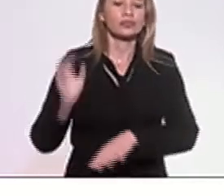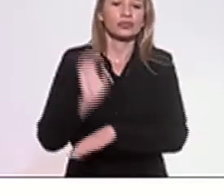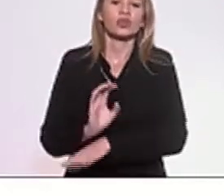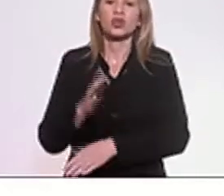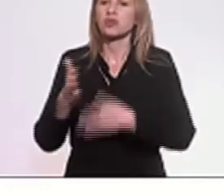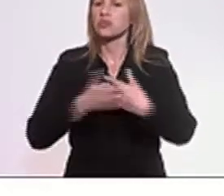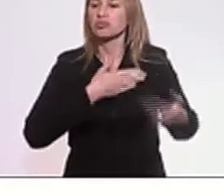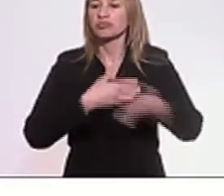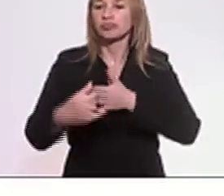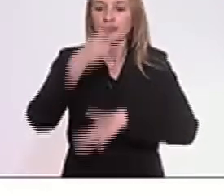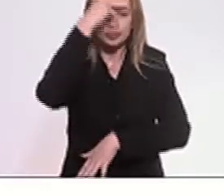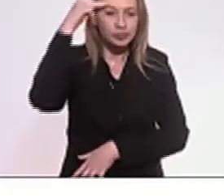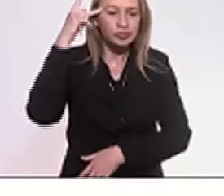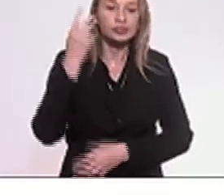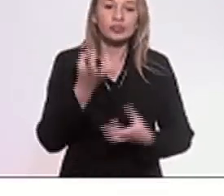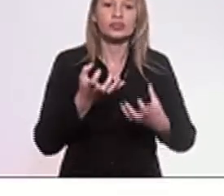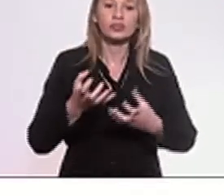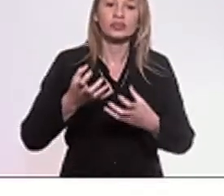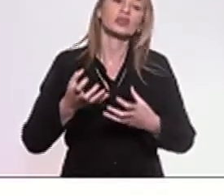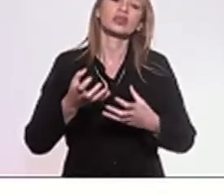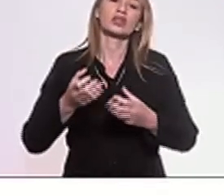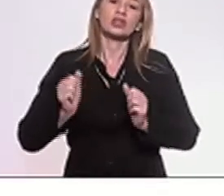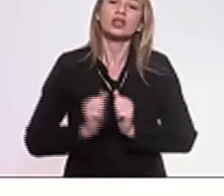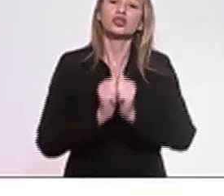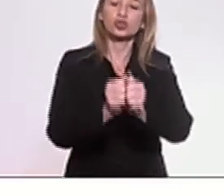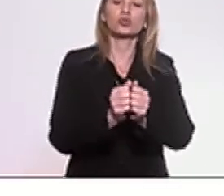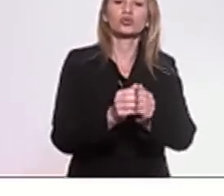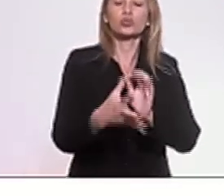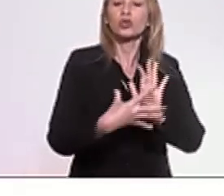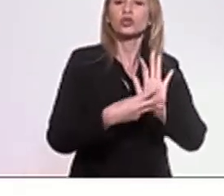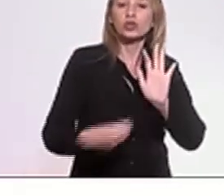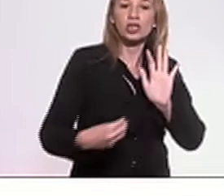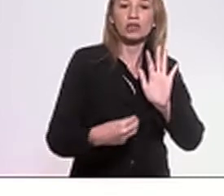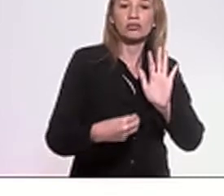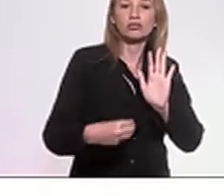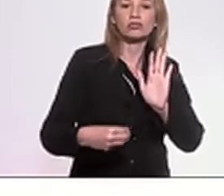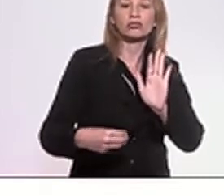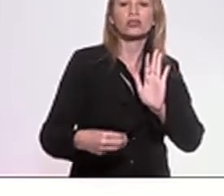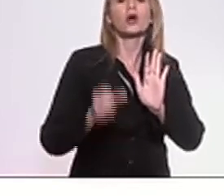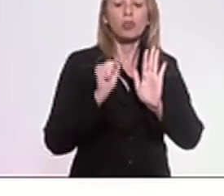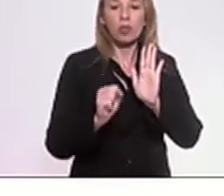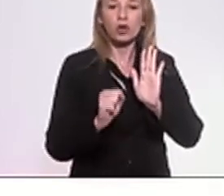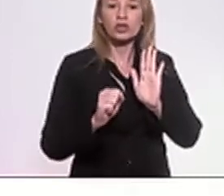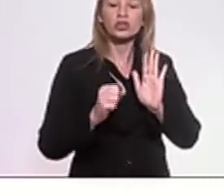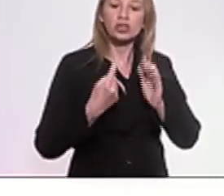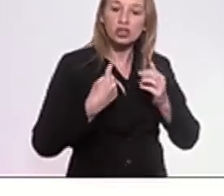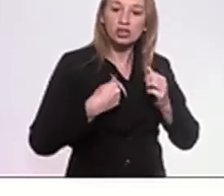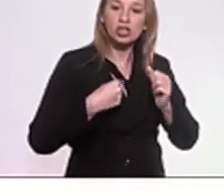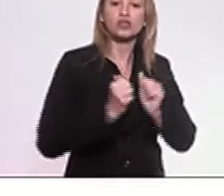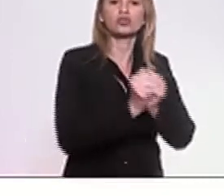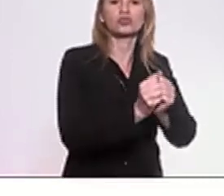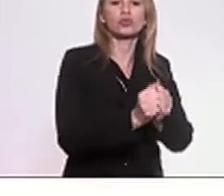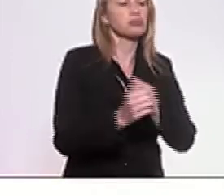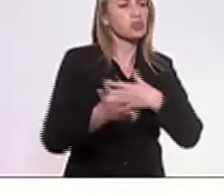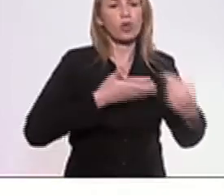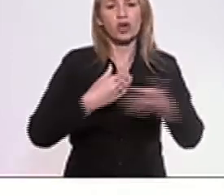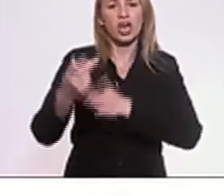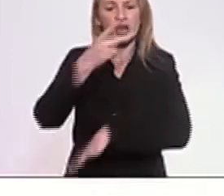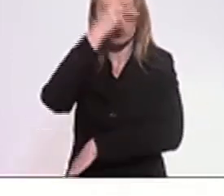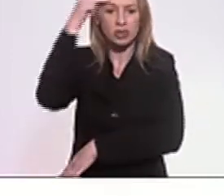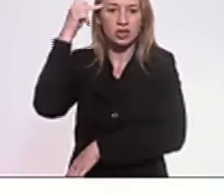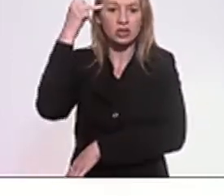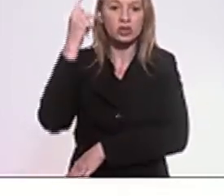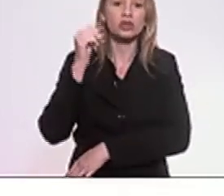queira participar desse modelo disciplinar poderá participar. Qualquer um. Se torna